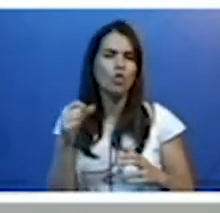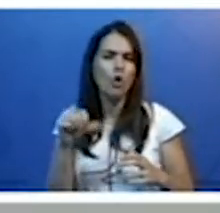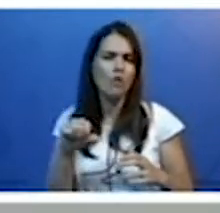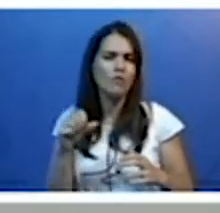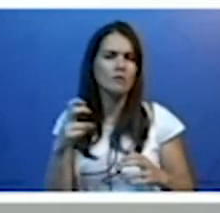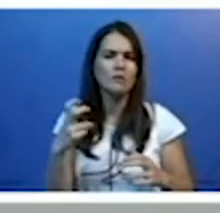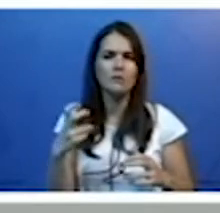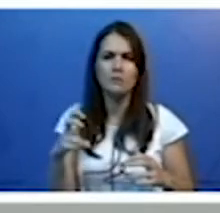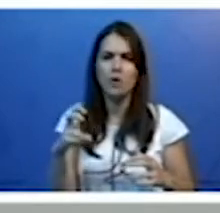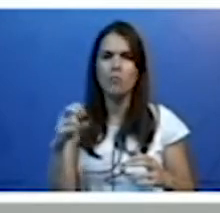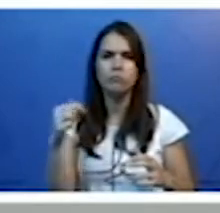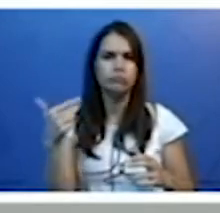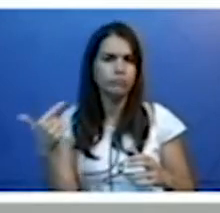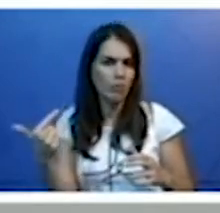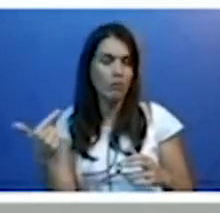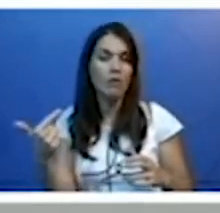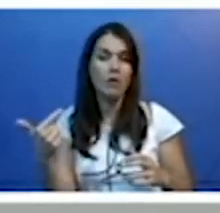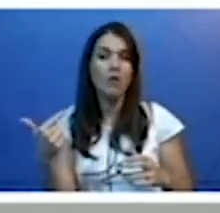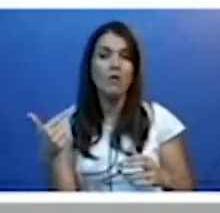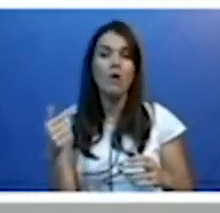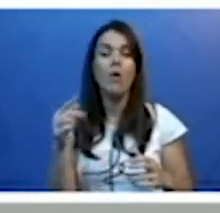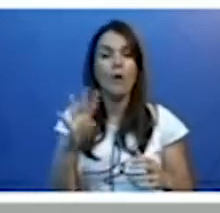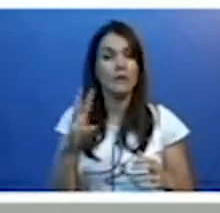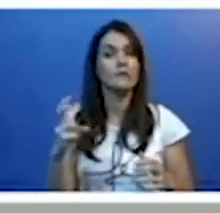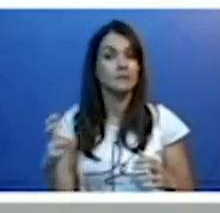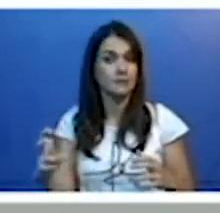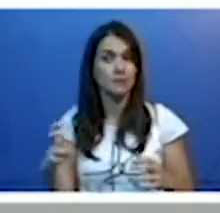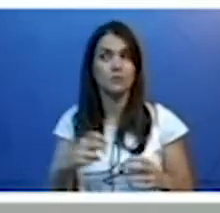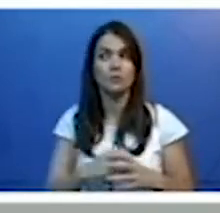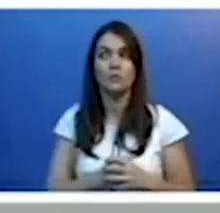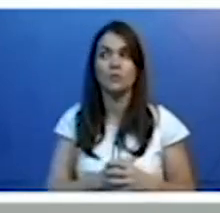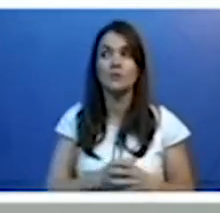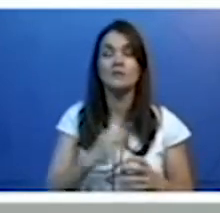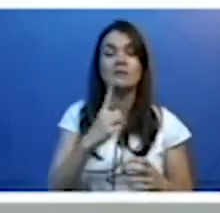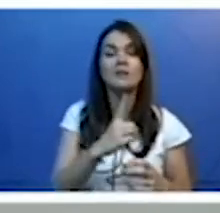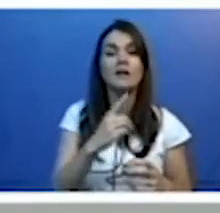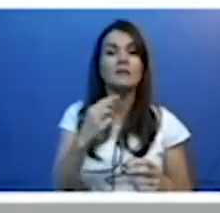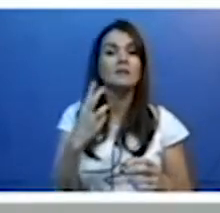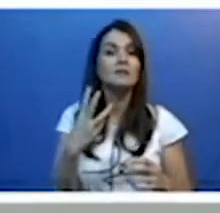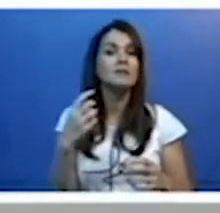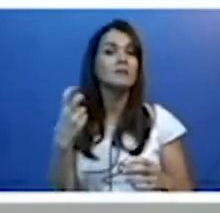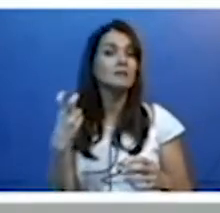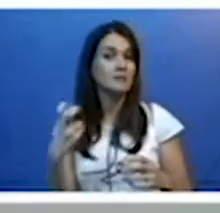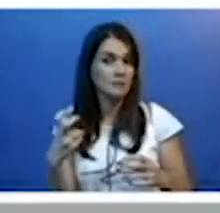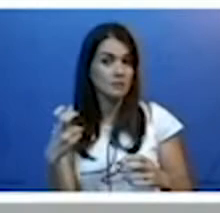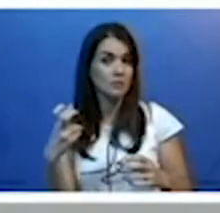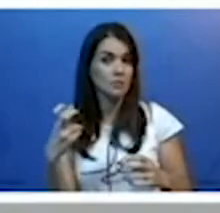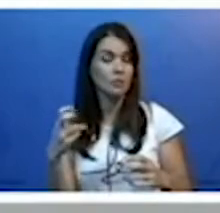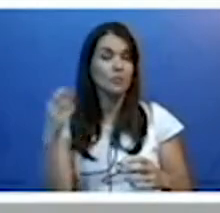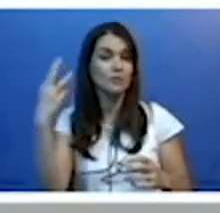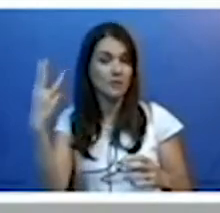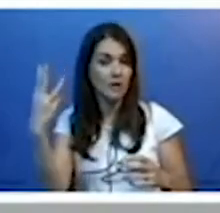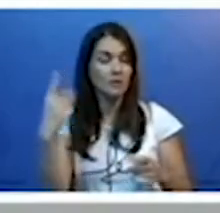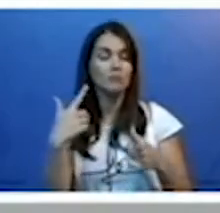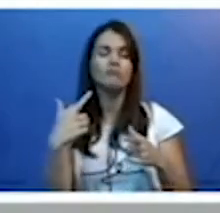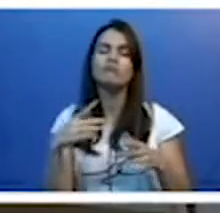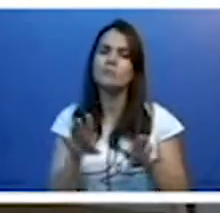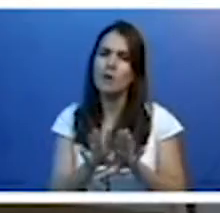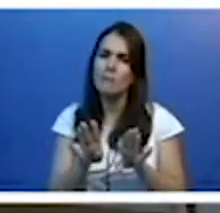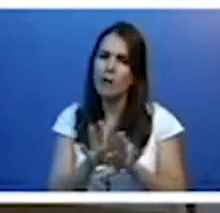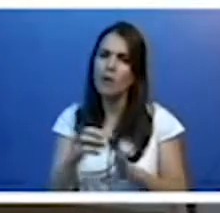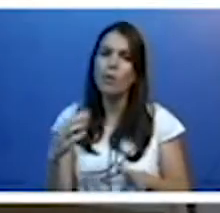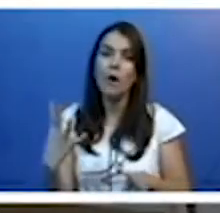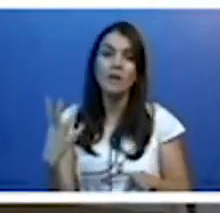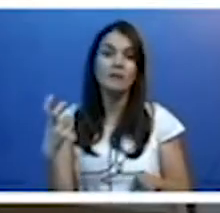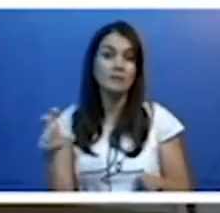45. 135 por 3, 45. São diretamente proporcionais. O que, que